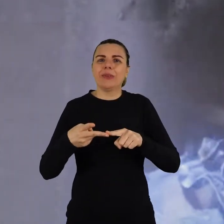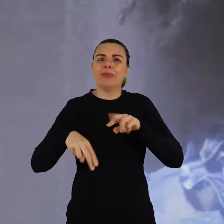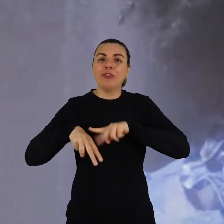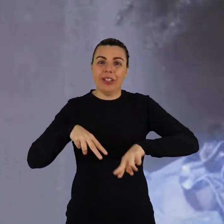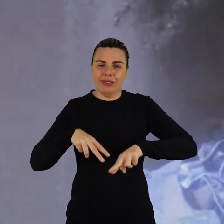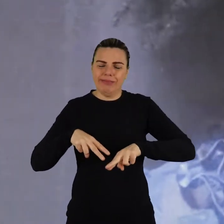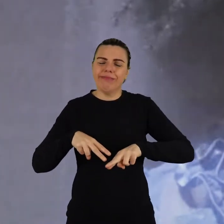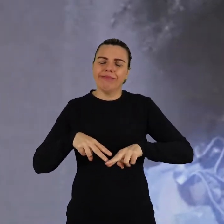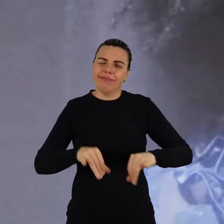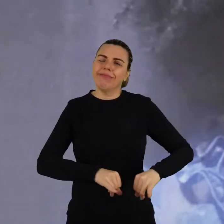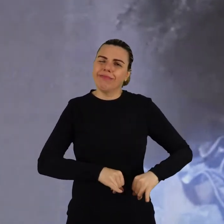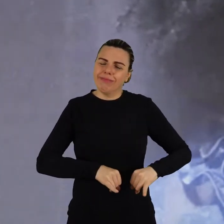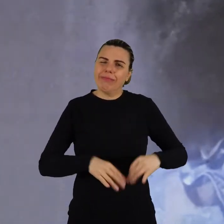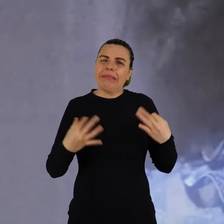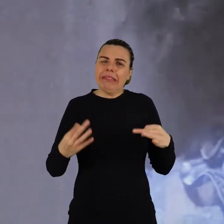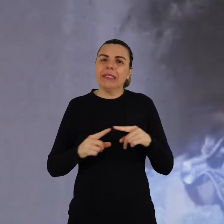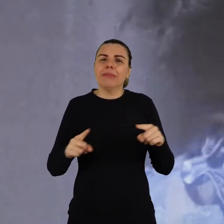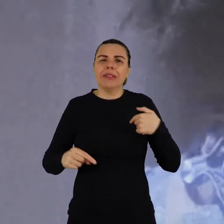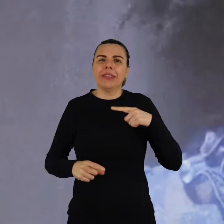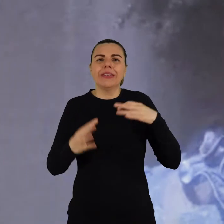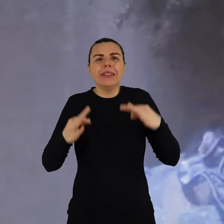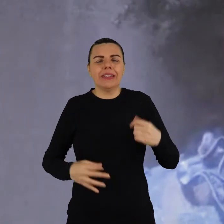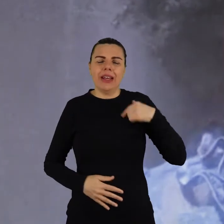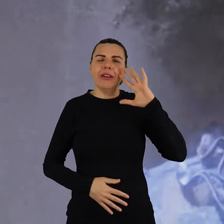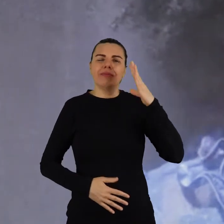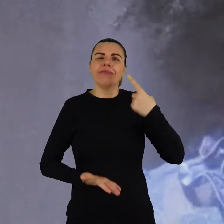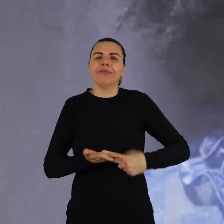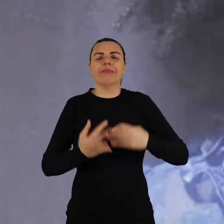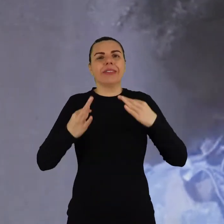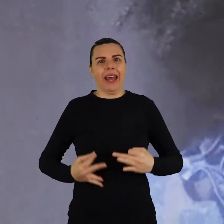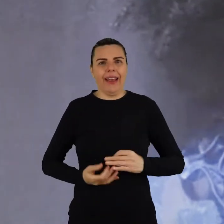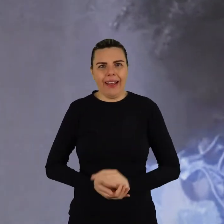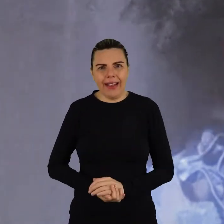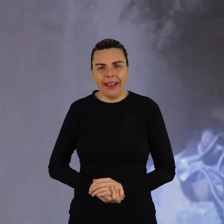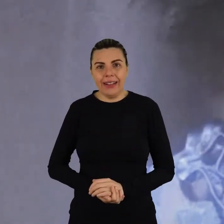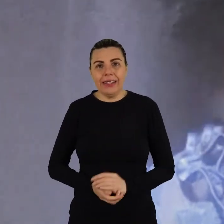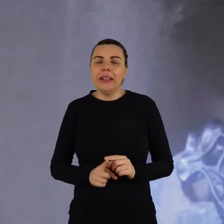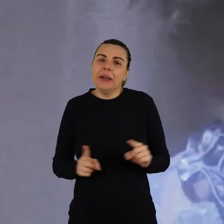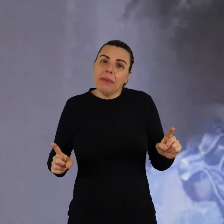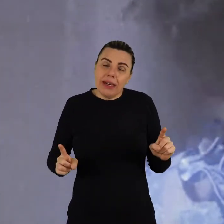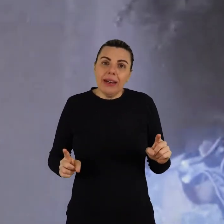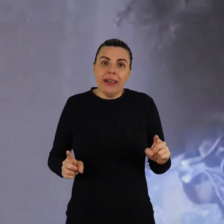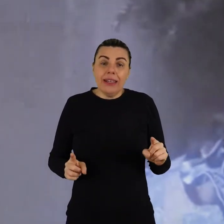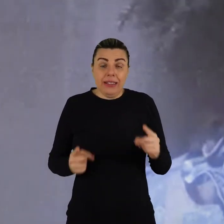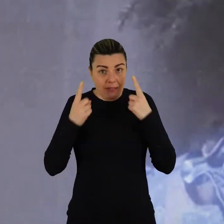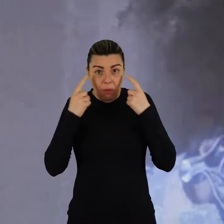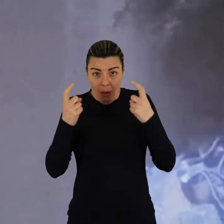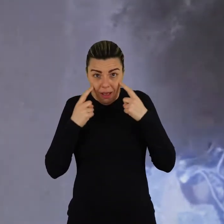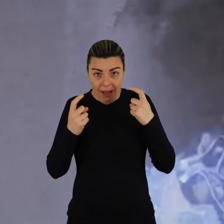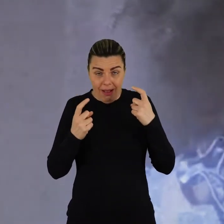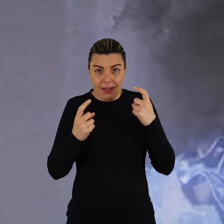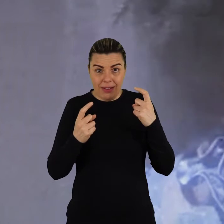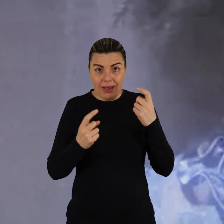foi sofrido, mas eu tenho certeza que eu tomei a decisão certa. Esboça um sorriso. Mas, de qualquer forma, a violência contra a